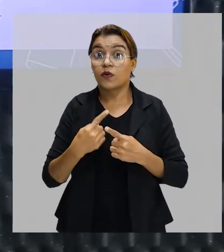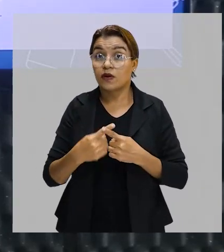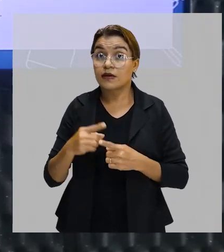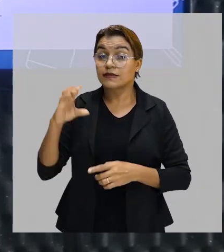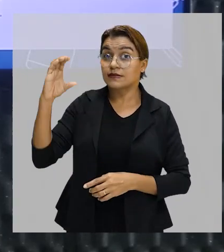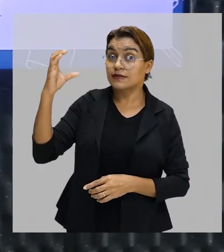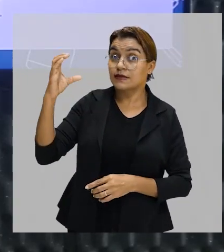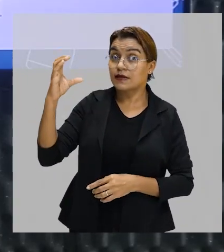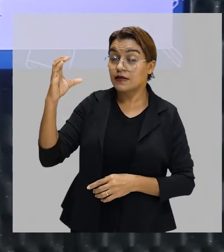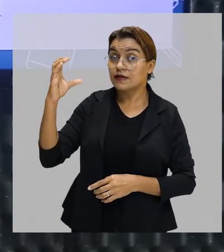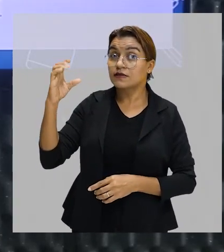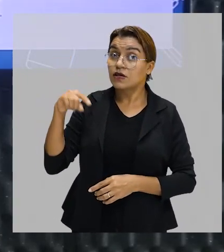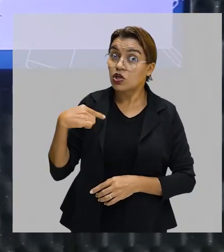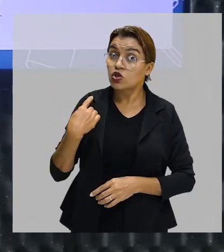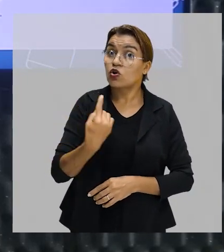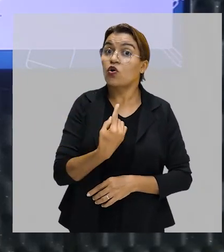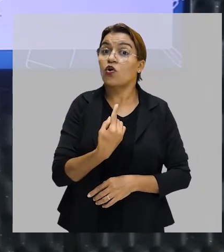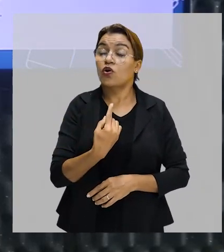que nós estamos aqui,